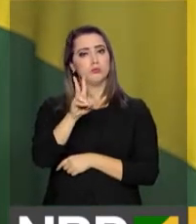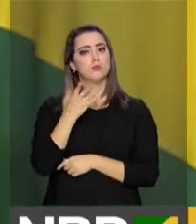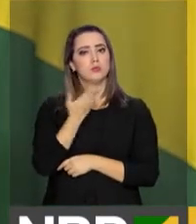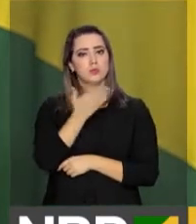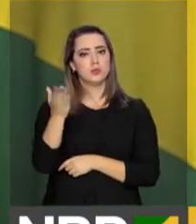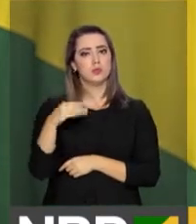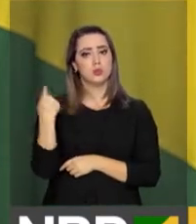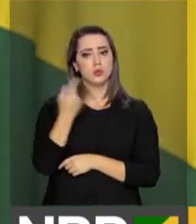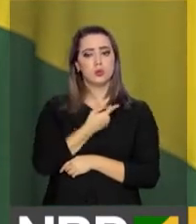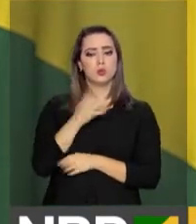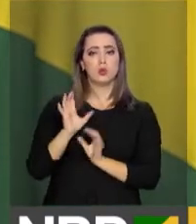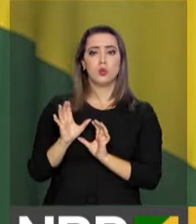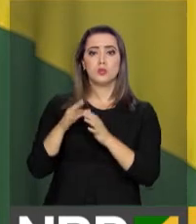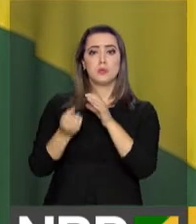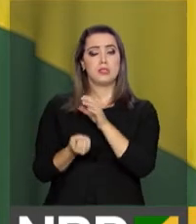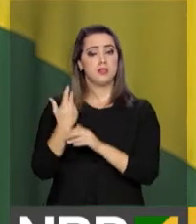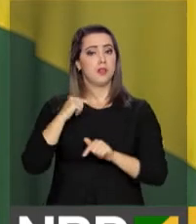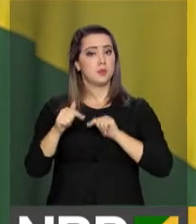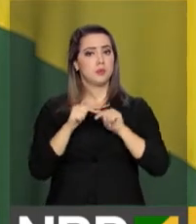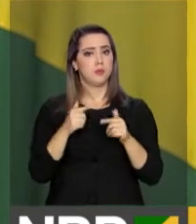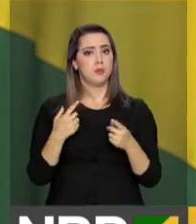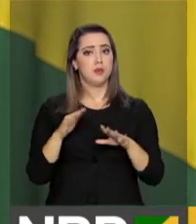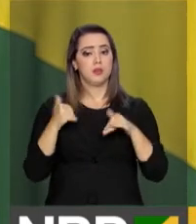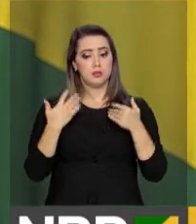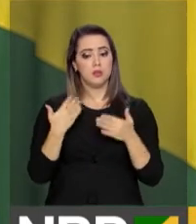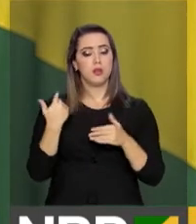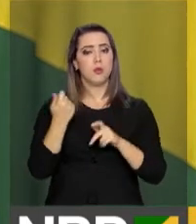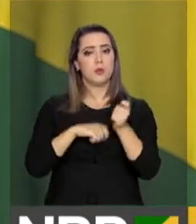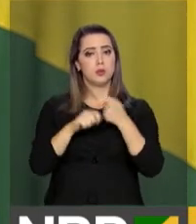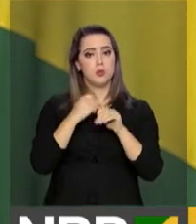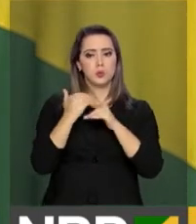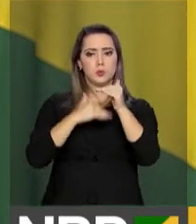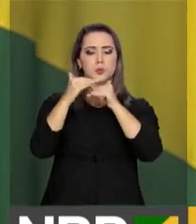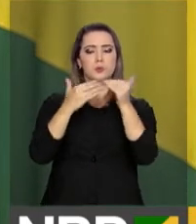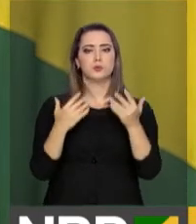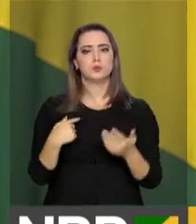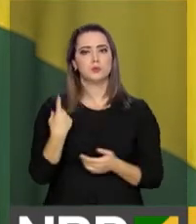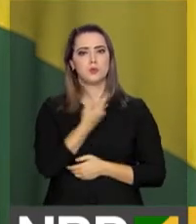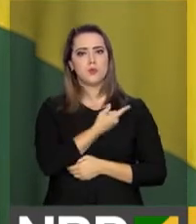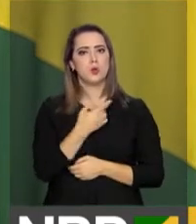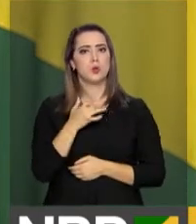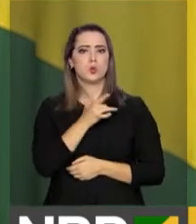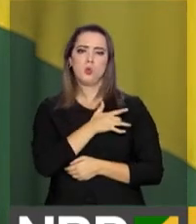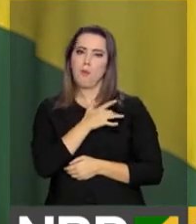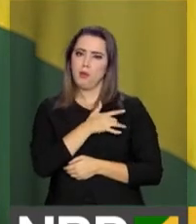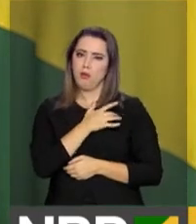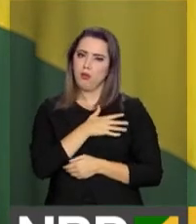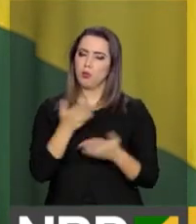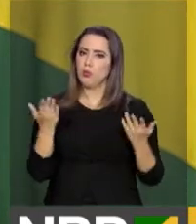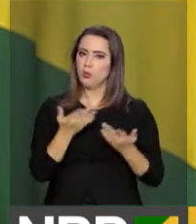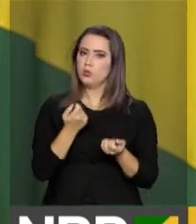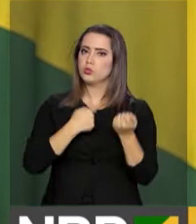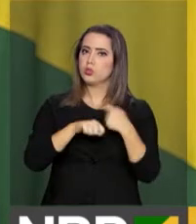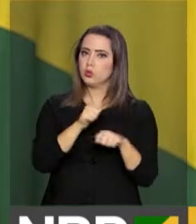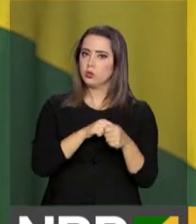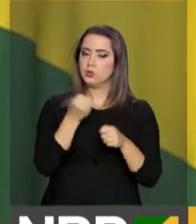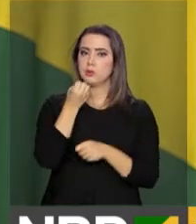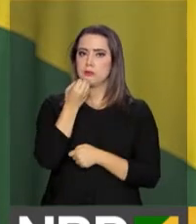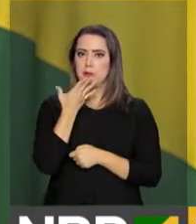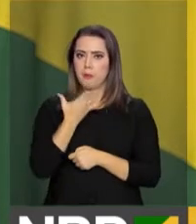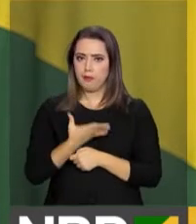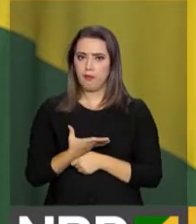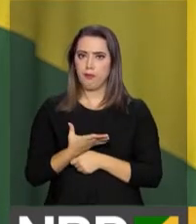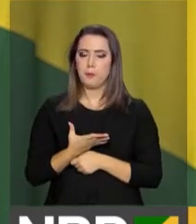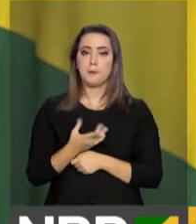vamos privilegiar também o emprego porque com isso a economia dá um salto o nosso grande terror economia que vai muito bem merece dizer se